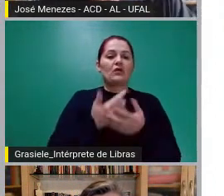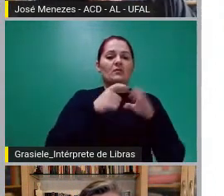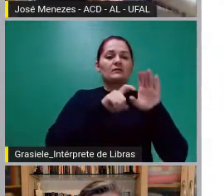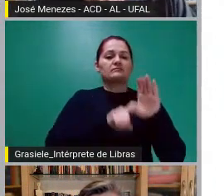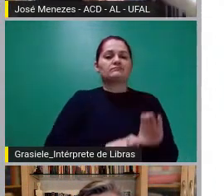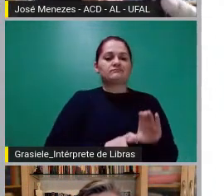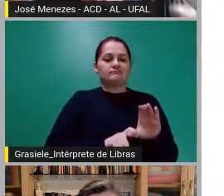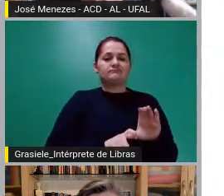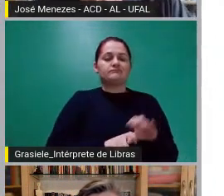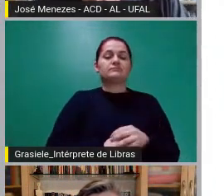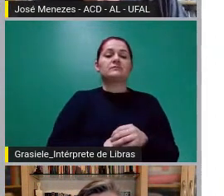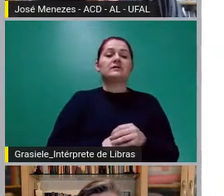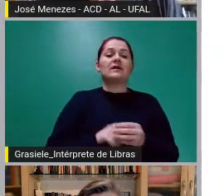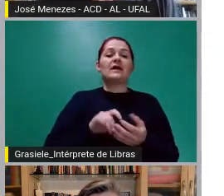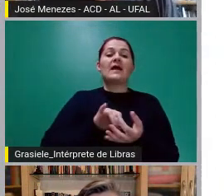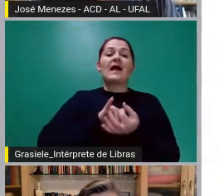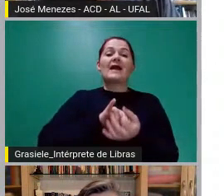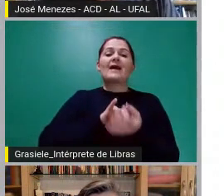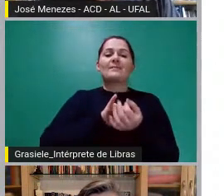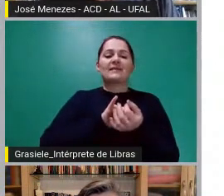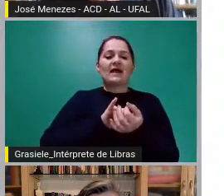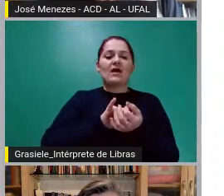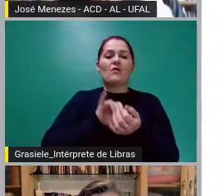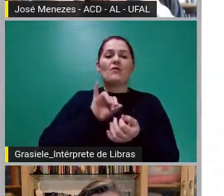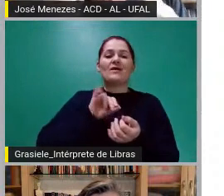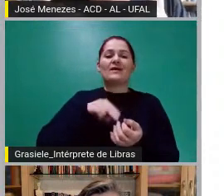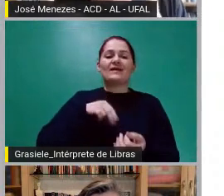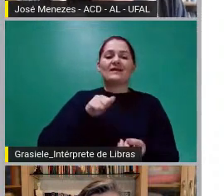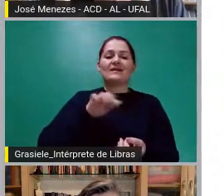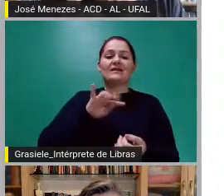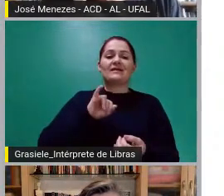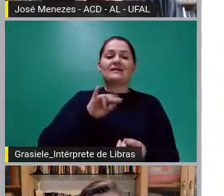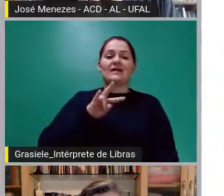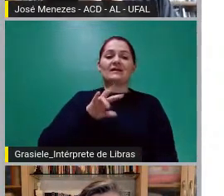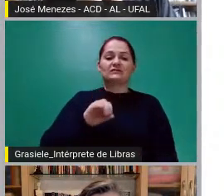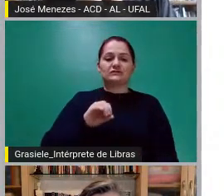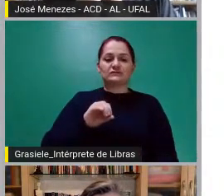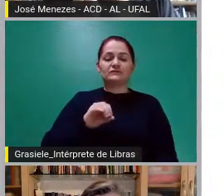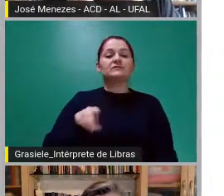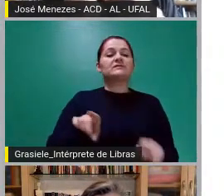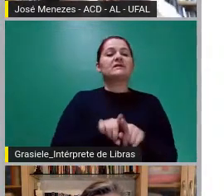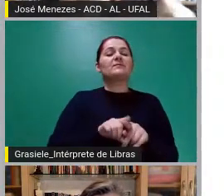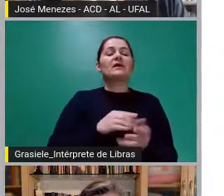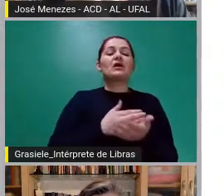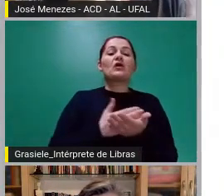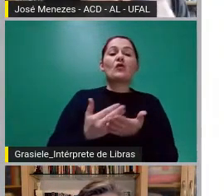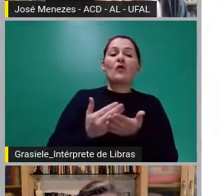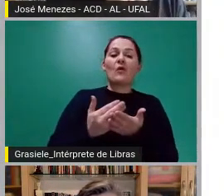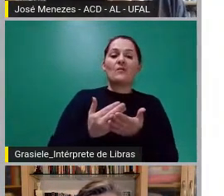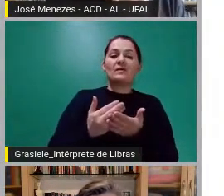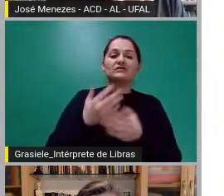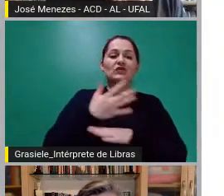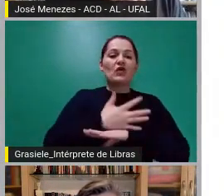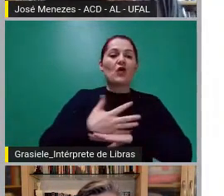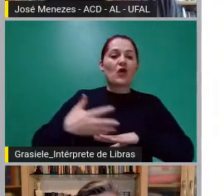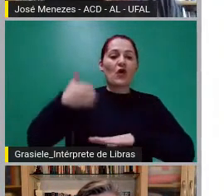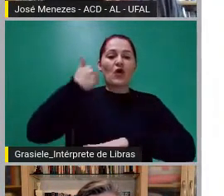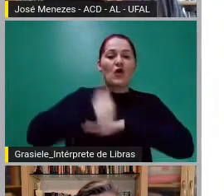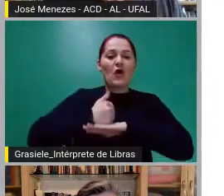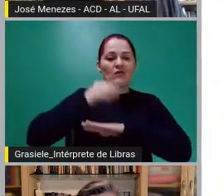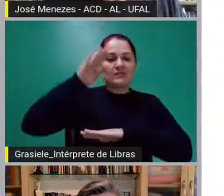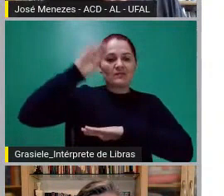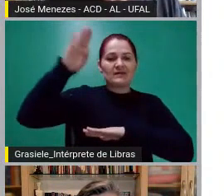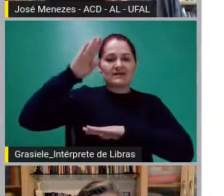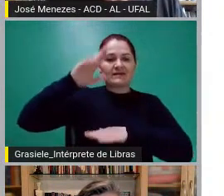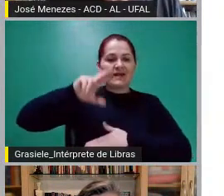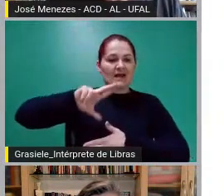a existência de golpes militares pela América Latina. É fundamental isso aqui, porque não bastava você